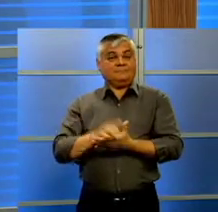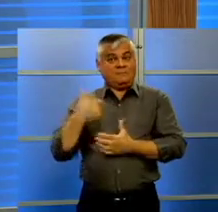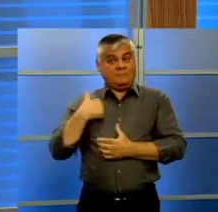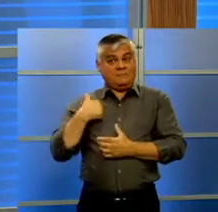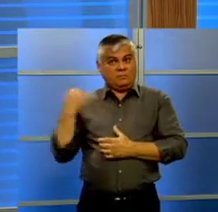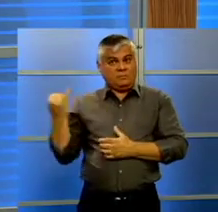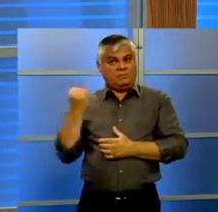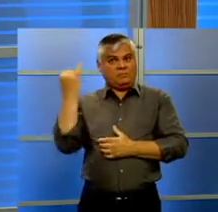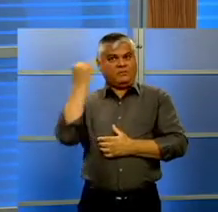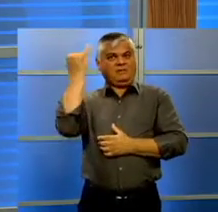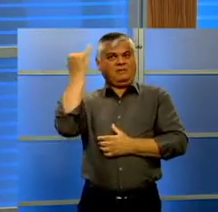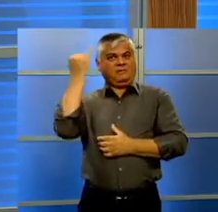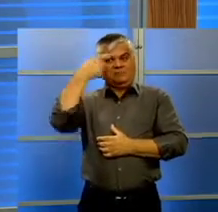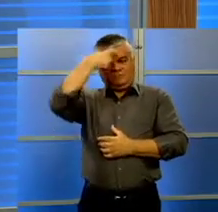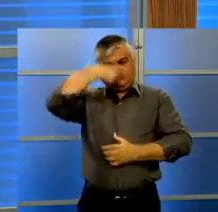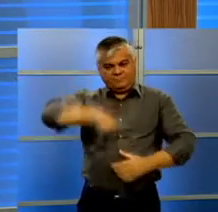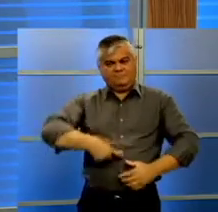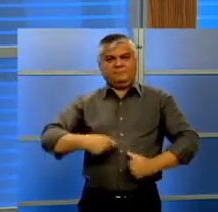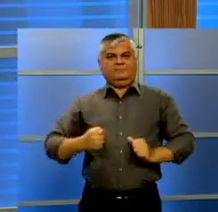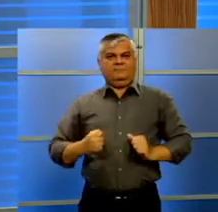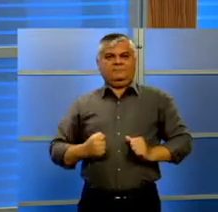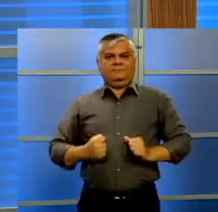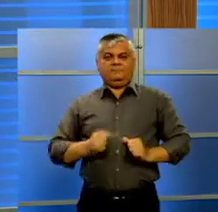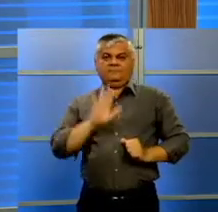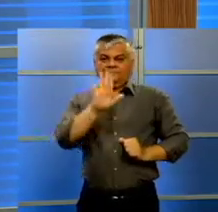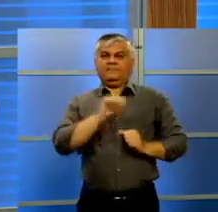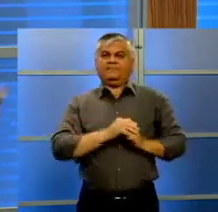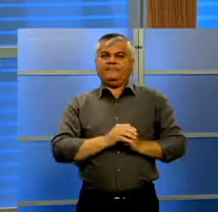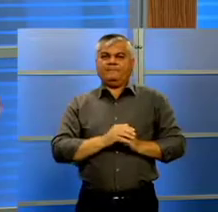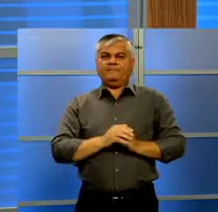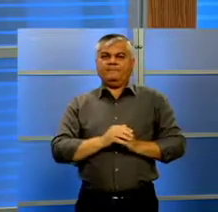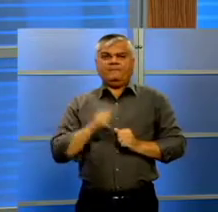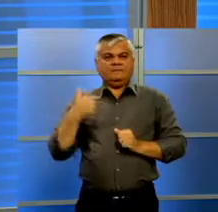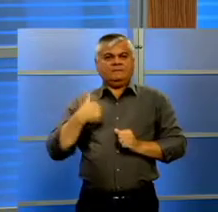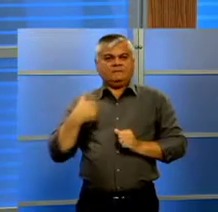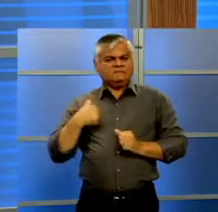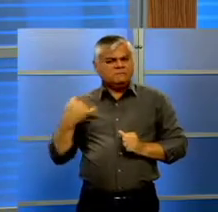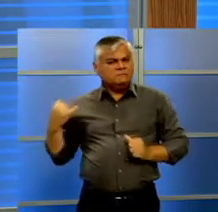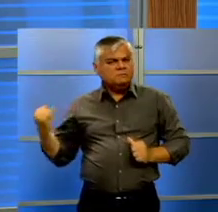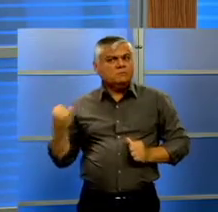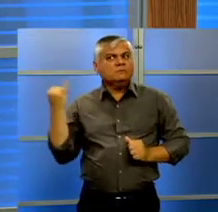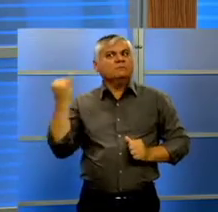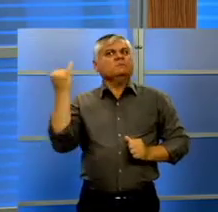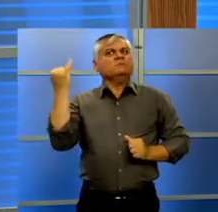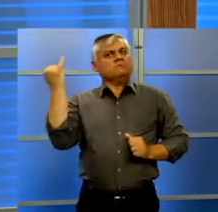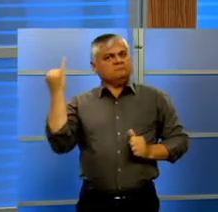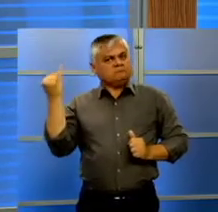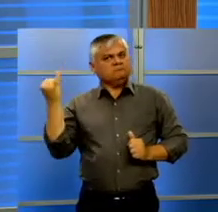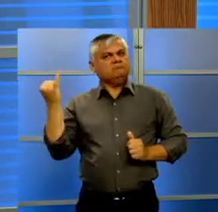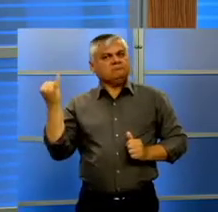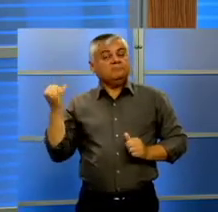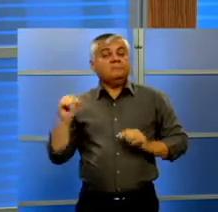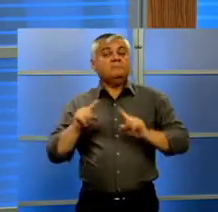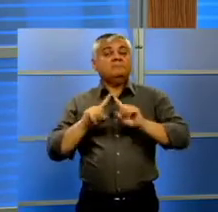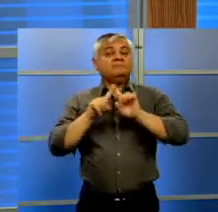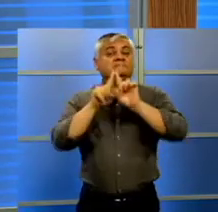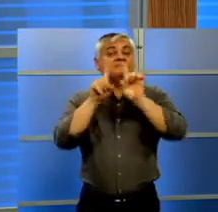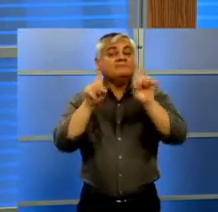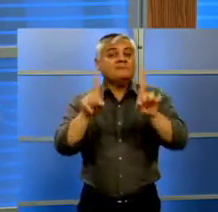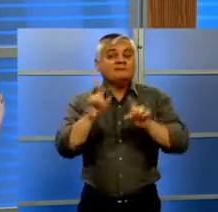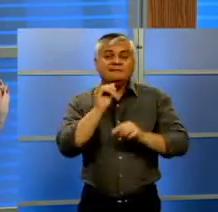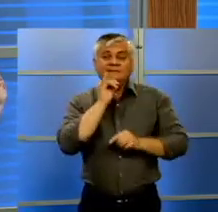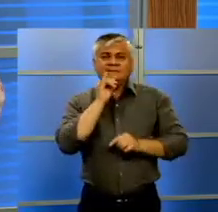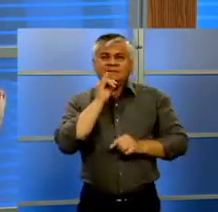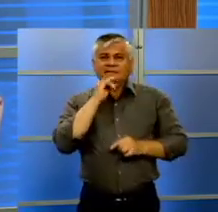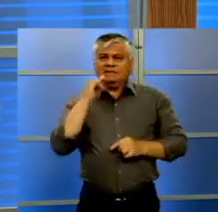Isso é relacionado a pessoas. Eu poderia dizer para ele, você é muito especial para mim. No entanto, não poderia